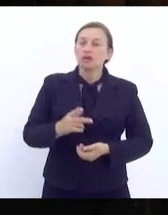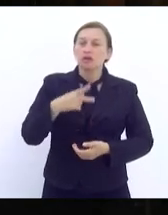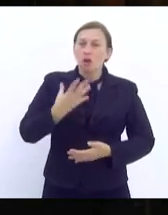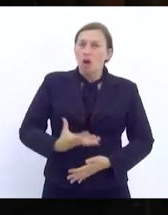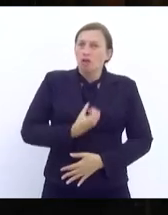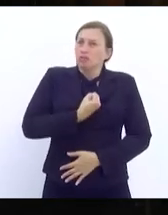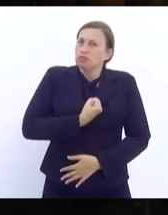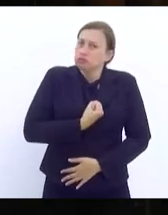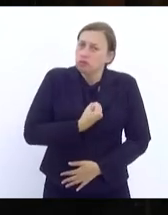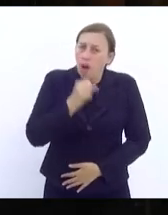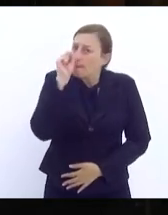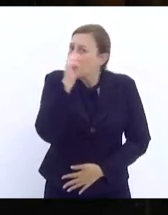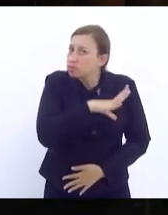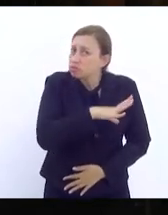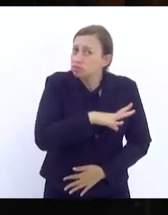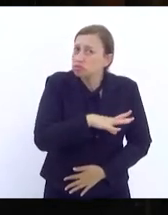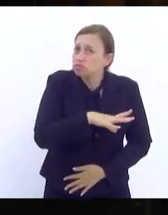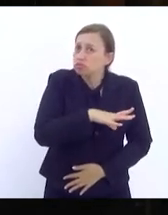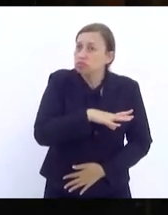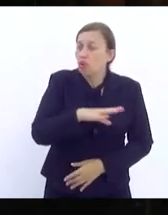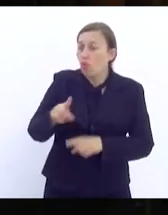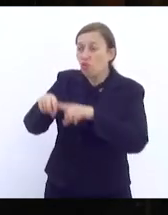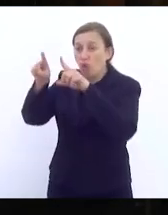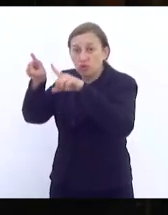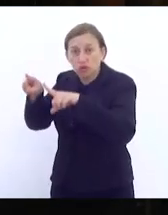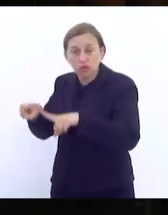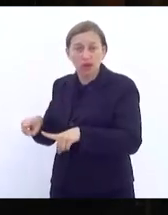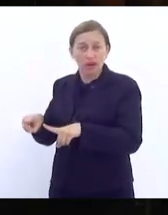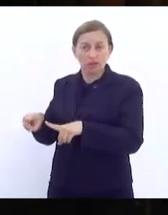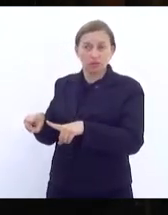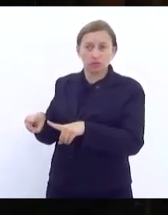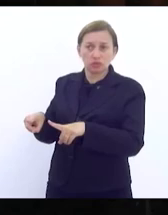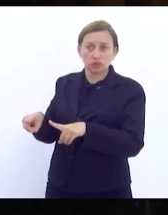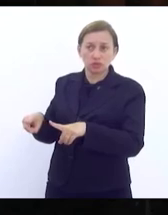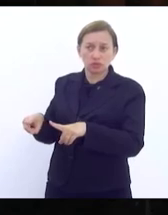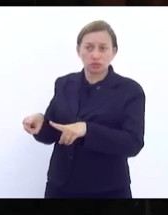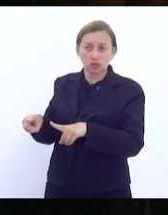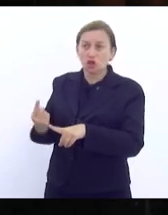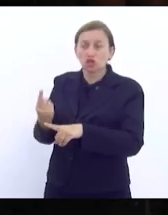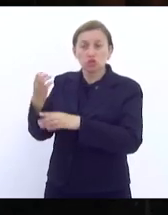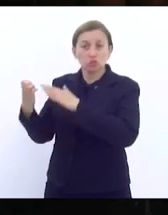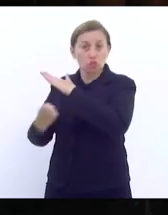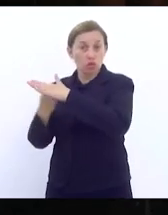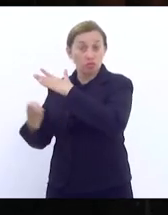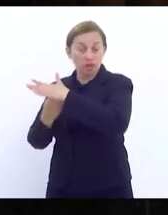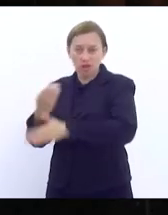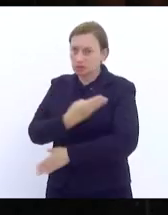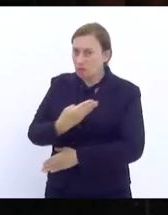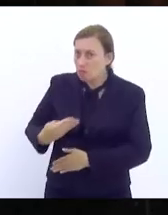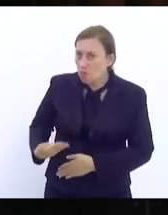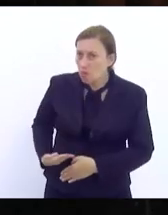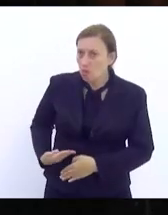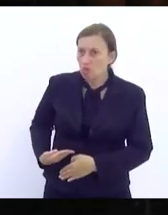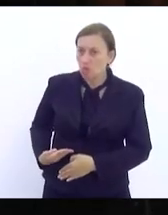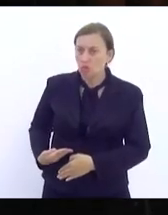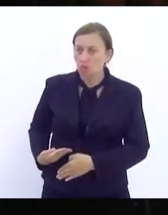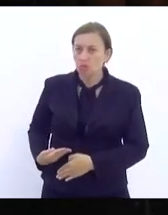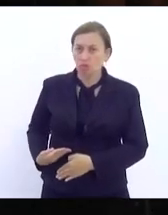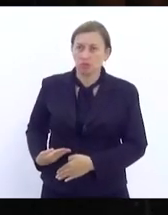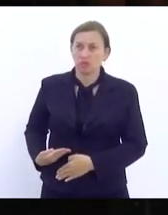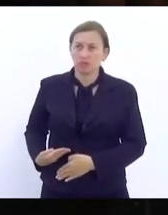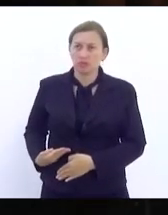minha surpresa do Absurdo de funcionários de uma empresa pública sejam